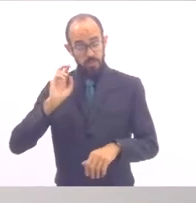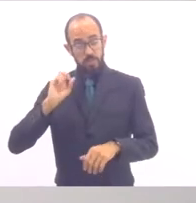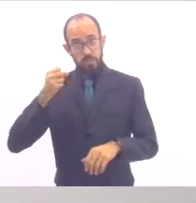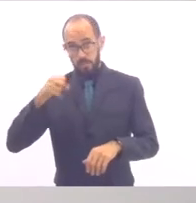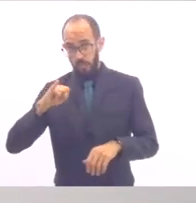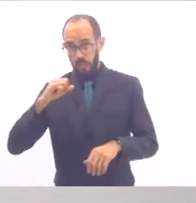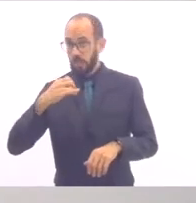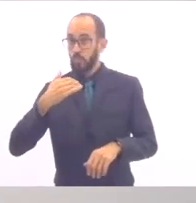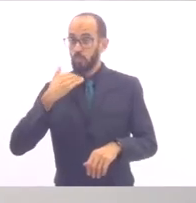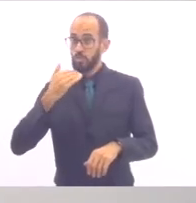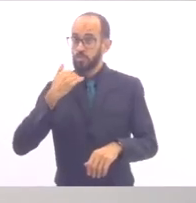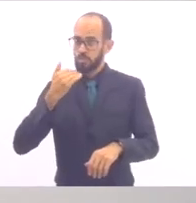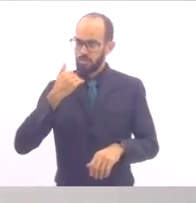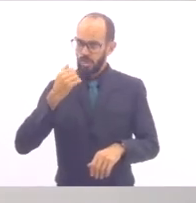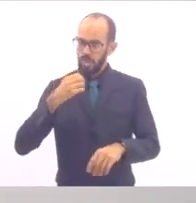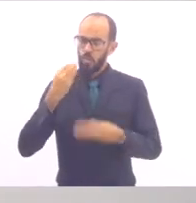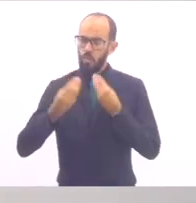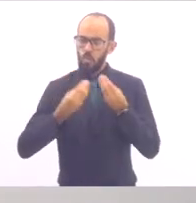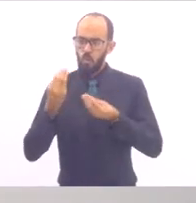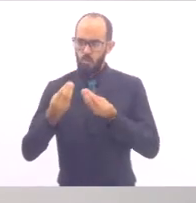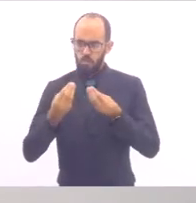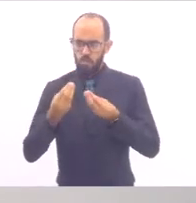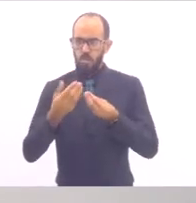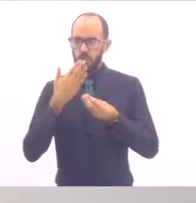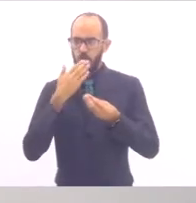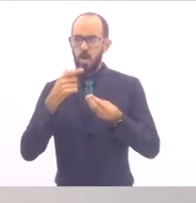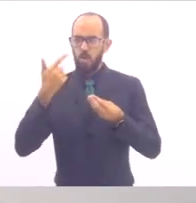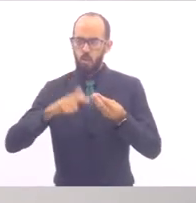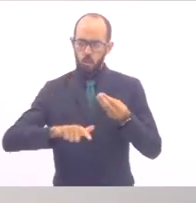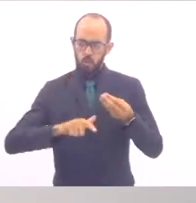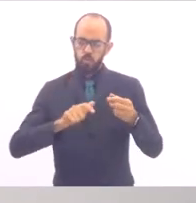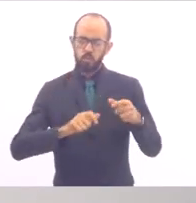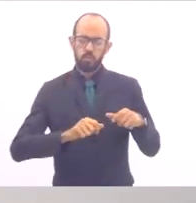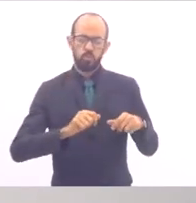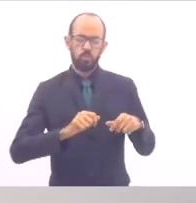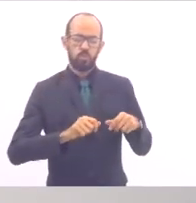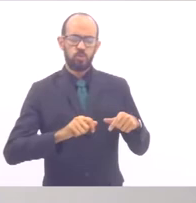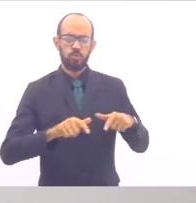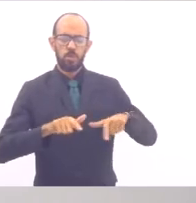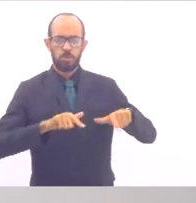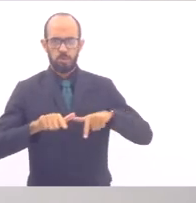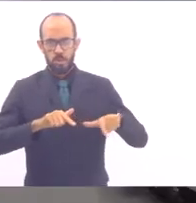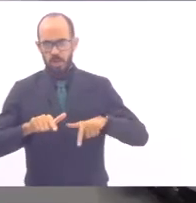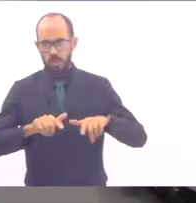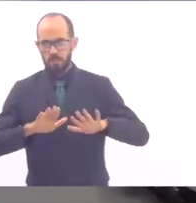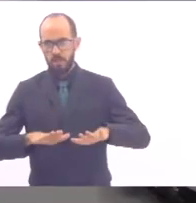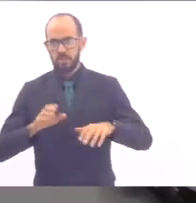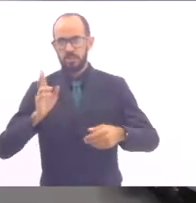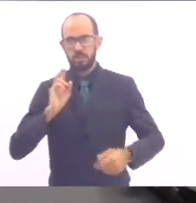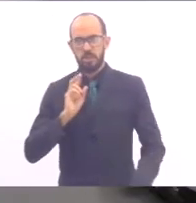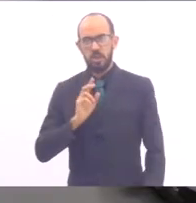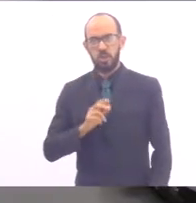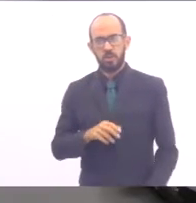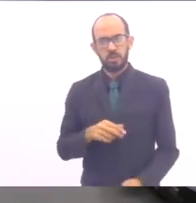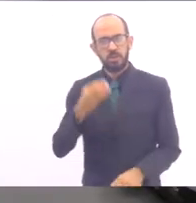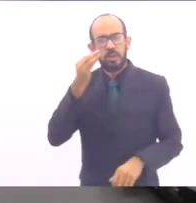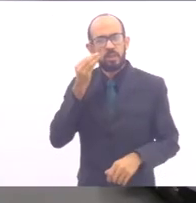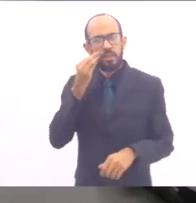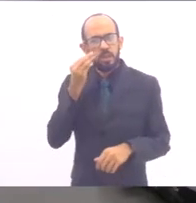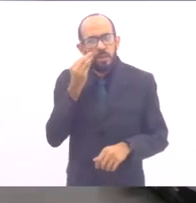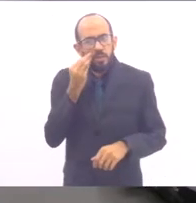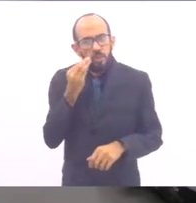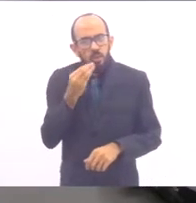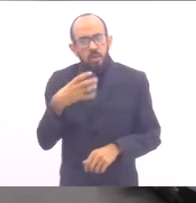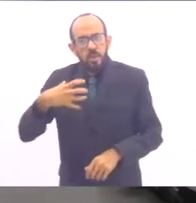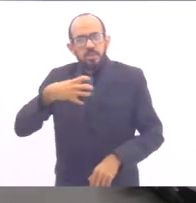resolver, qual que seria a outra ponta que pode trabalhar. Mas a gente ainda tem procurado essa sensibilização, porque,